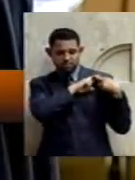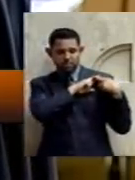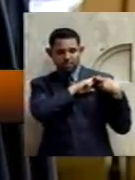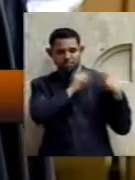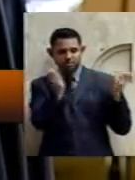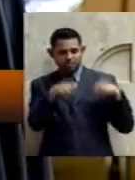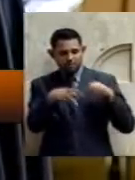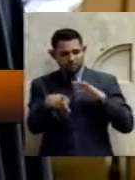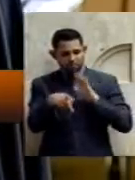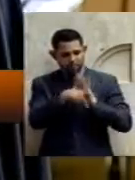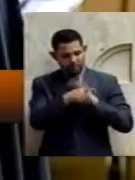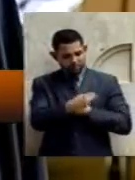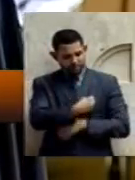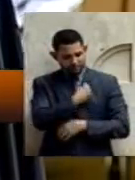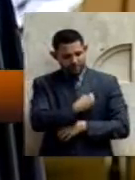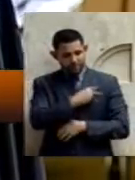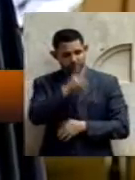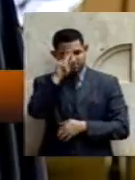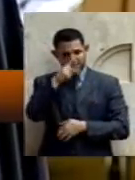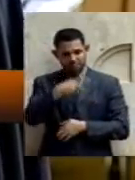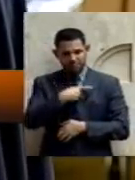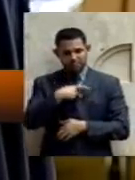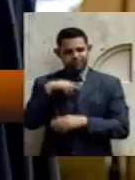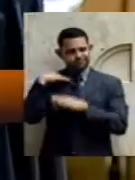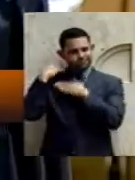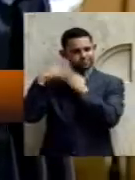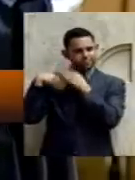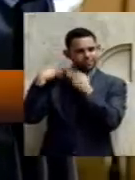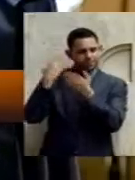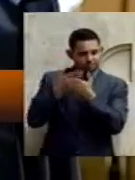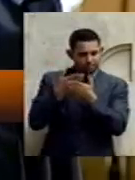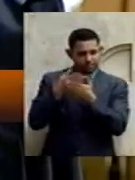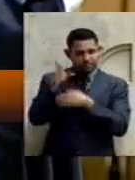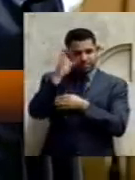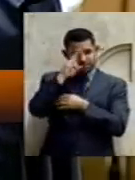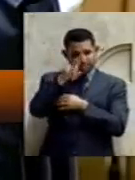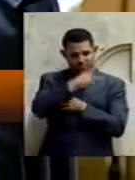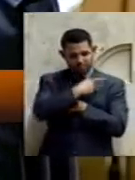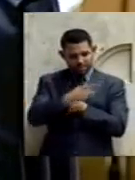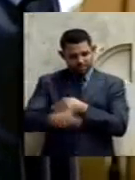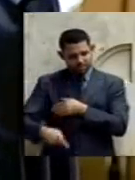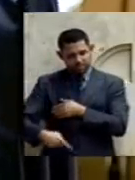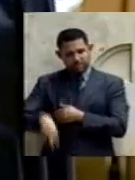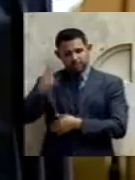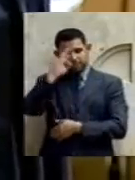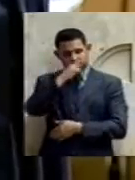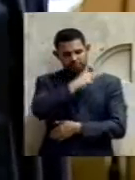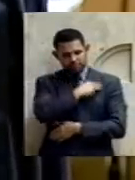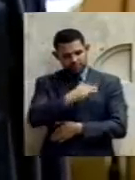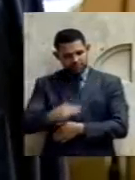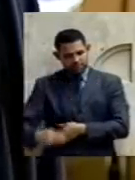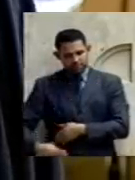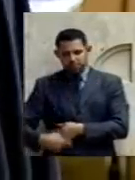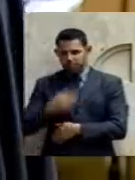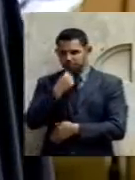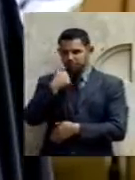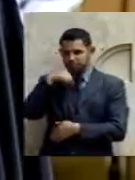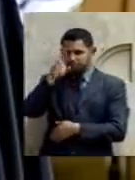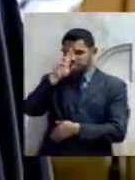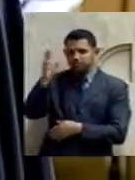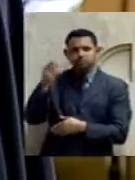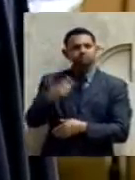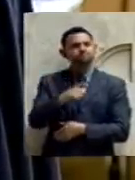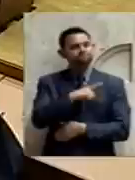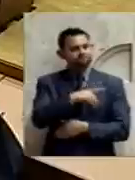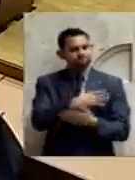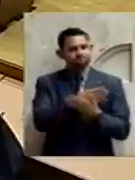sua própria vida e de sua própria história. Senhor presidente, senhores ministros, senhoras e senhores,